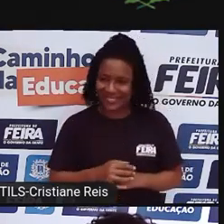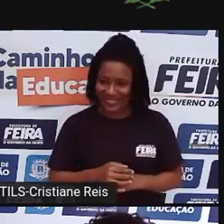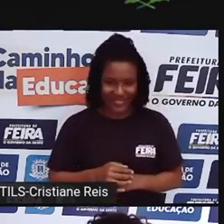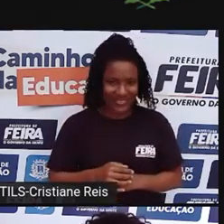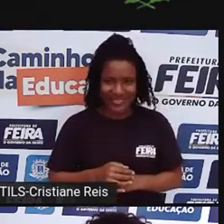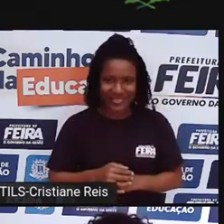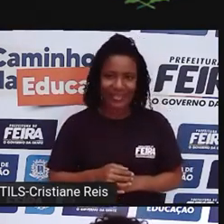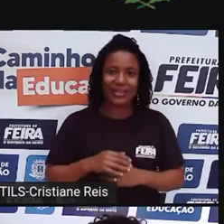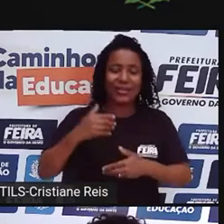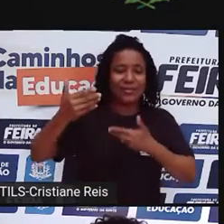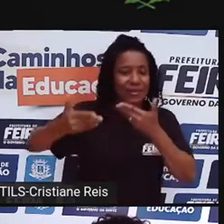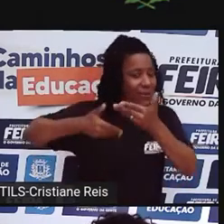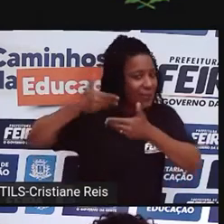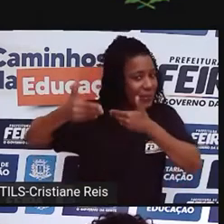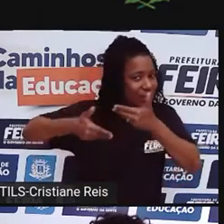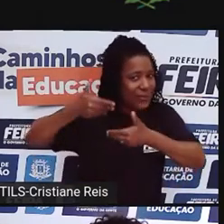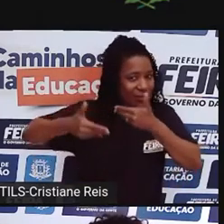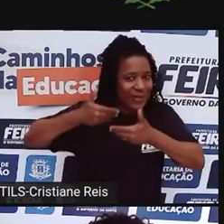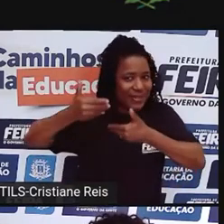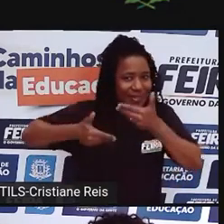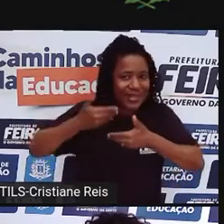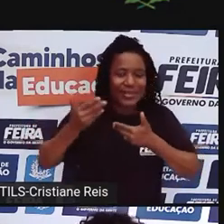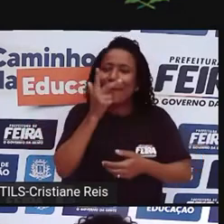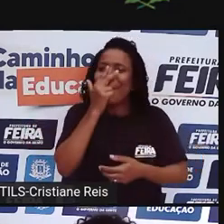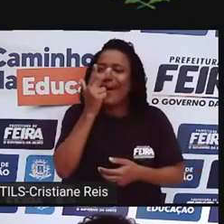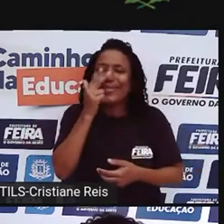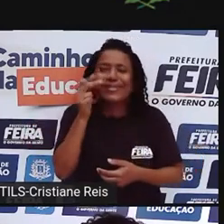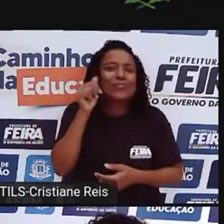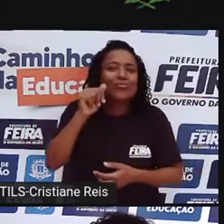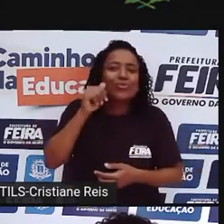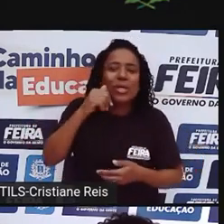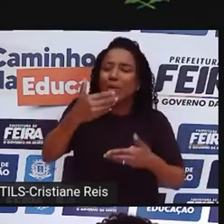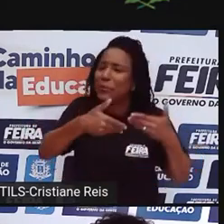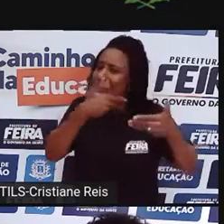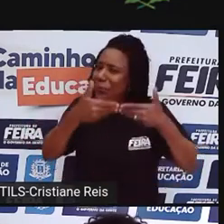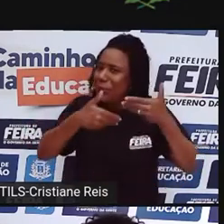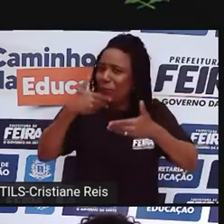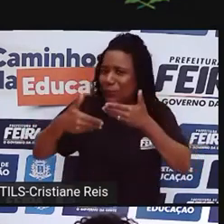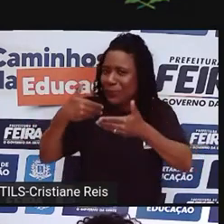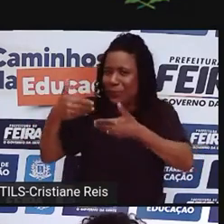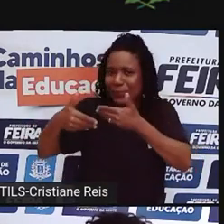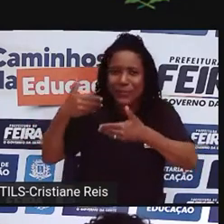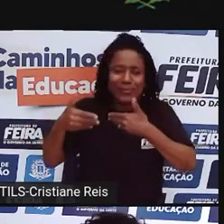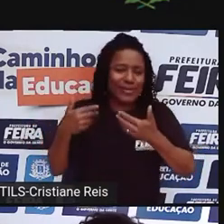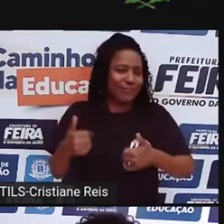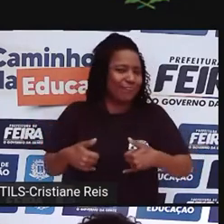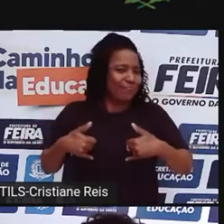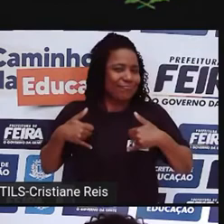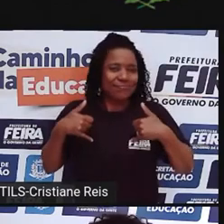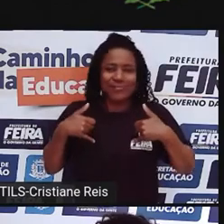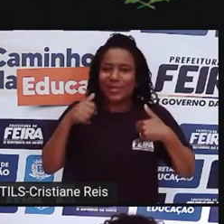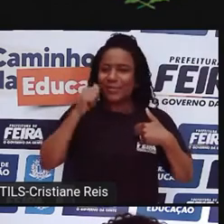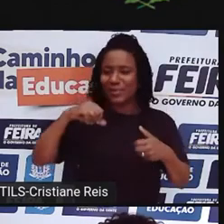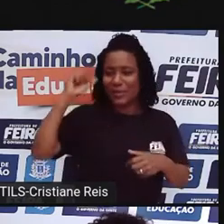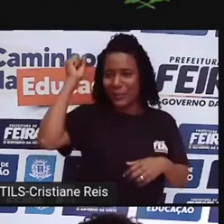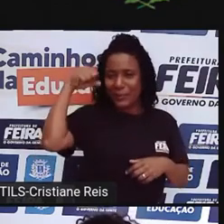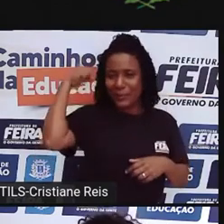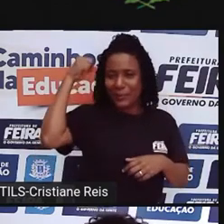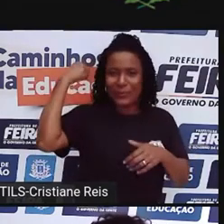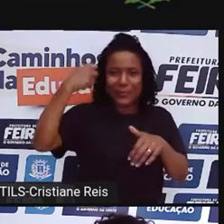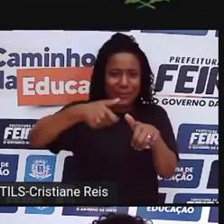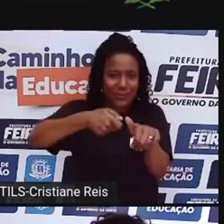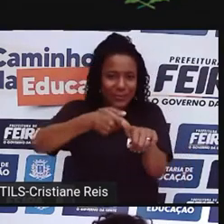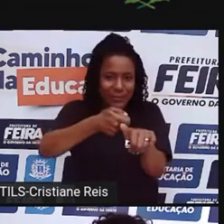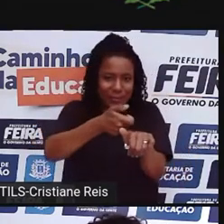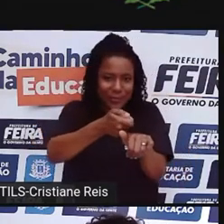cuidado, estética, liga muito a mulher, né? Que a mulher, porque a mulher vai no salão, porque a mulher vai cuidar da unha, do